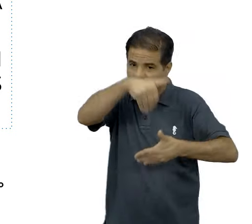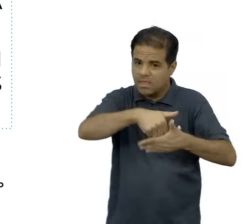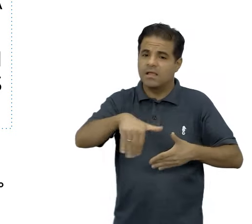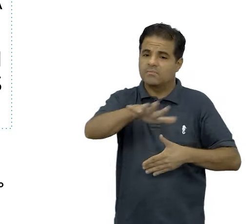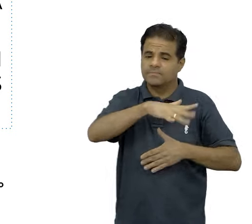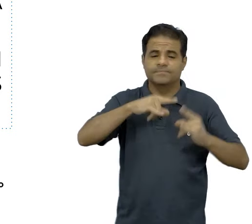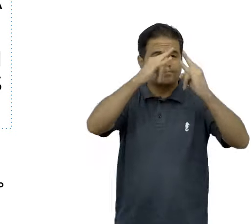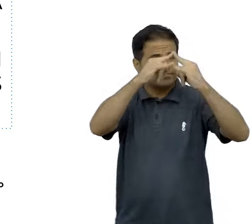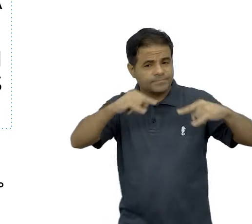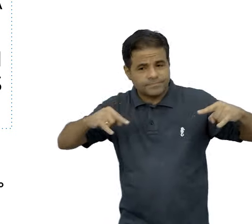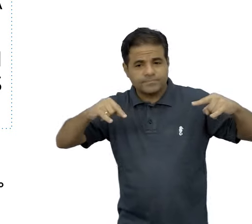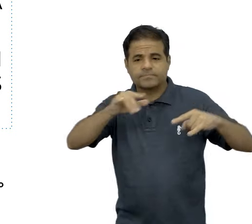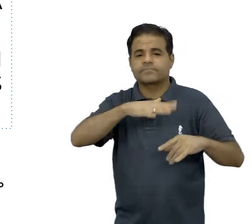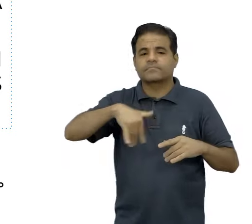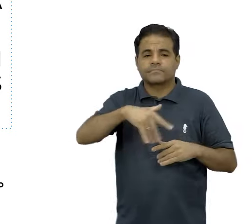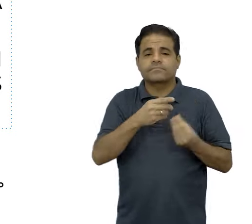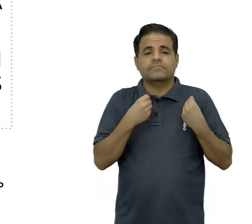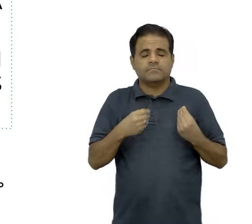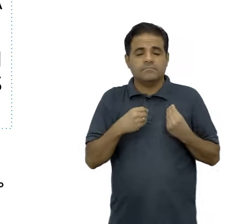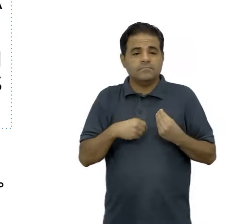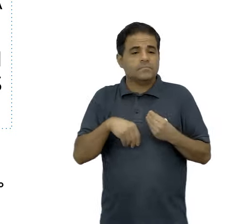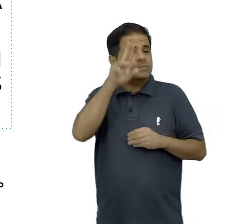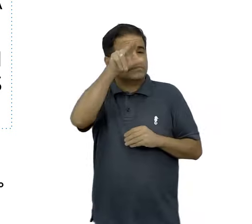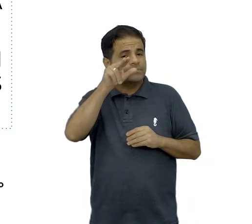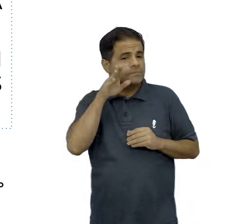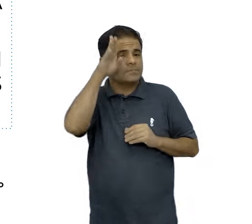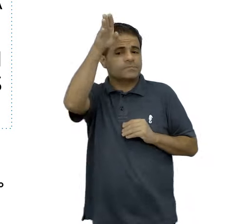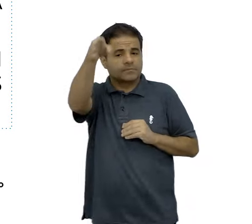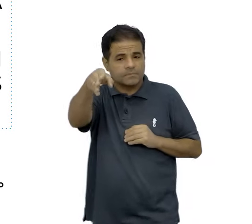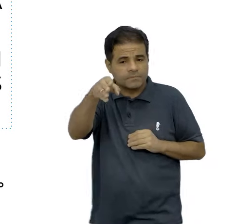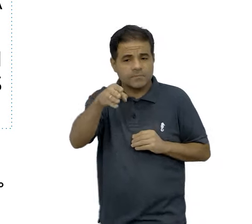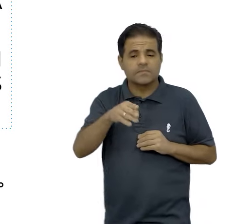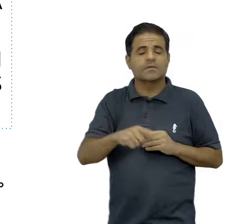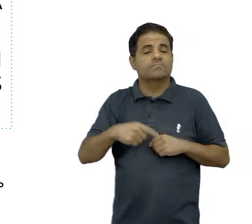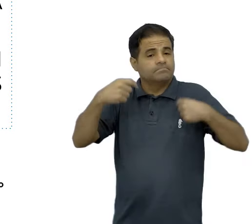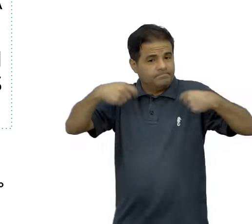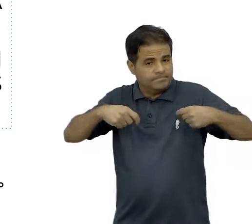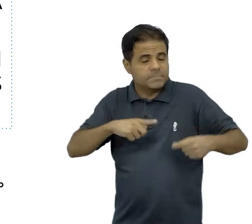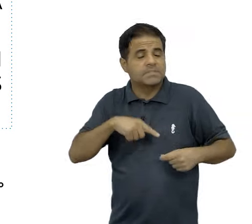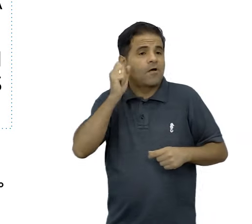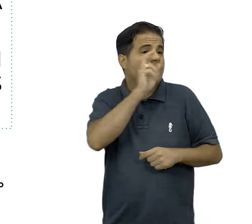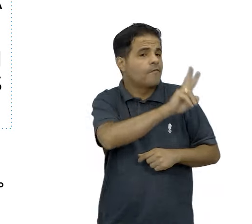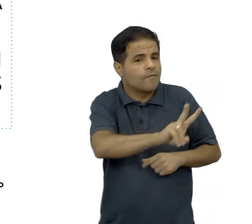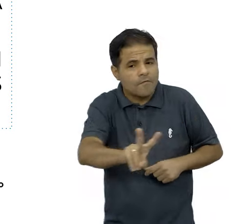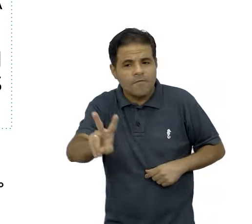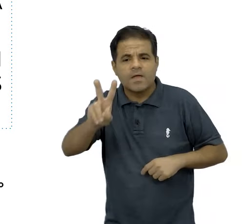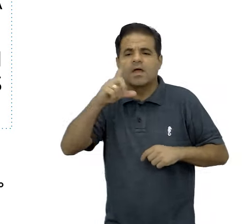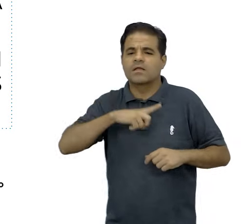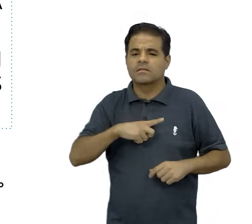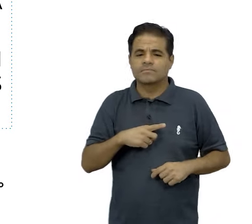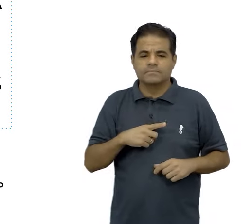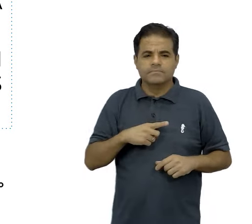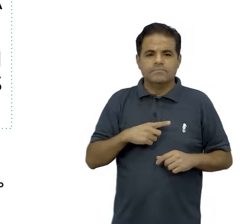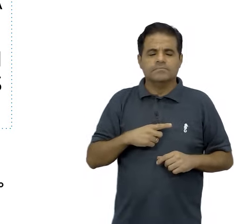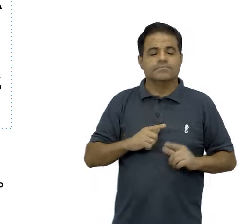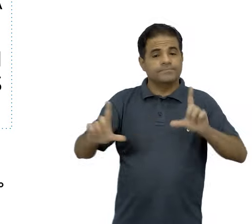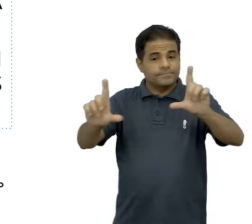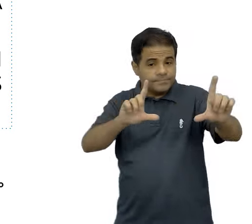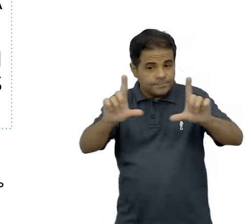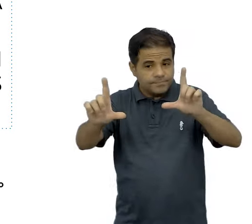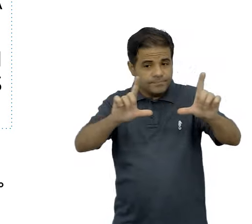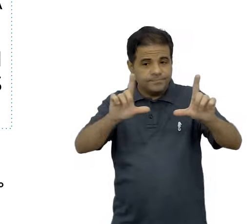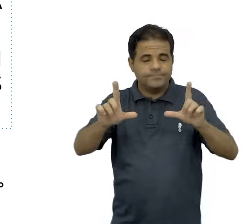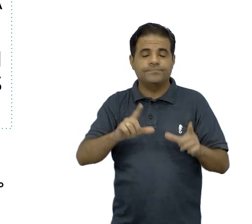nesses parques, né? Para aqueles que nunca foram, pode ser que eles tenham visto aí pela TV um